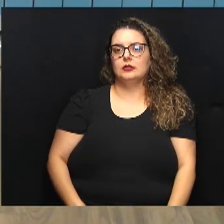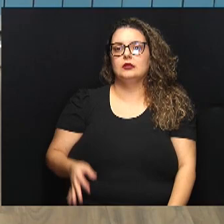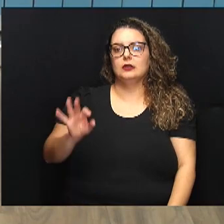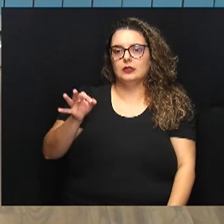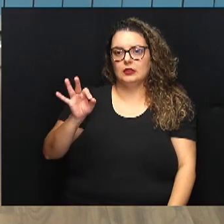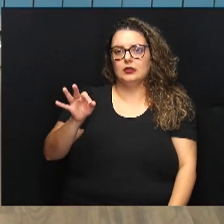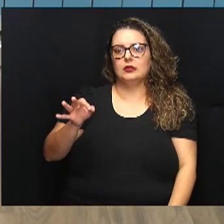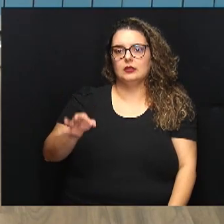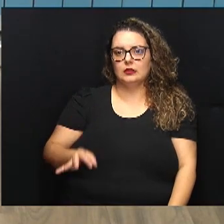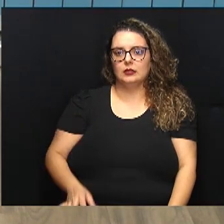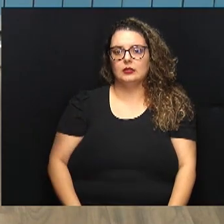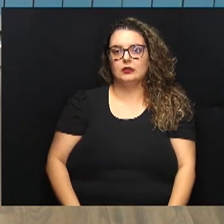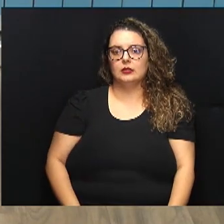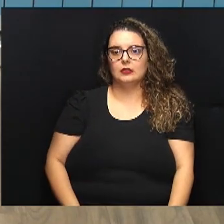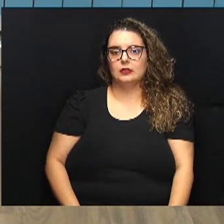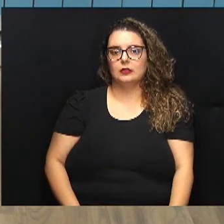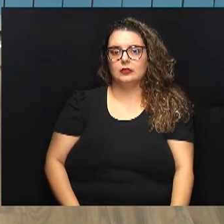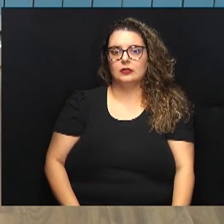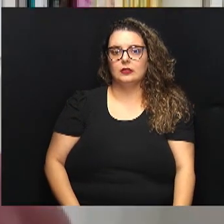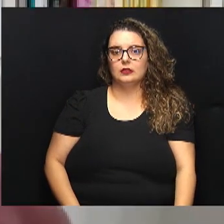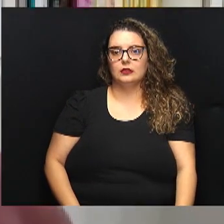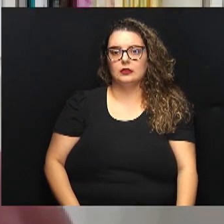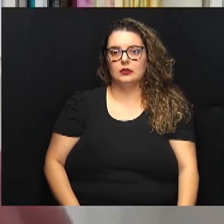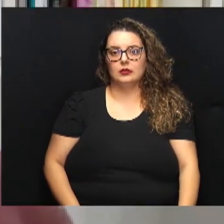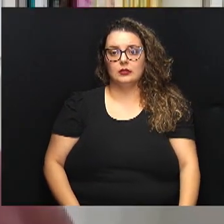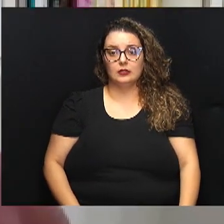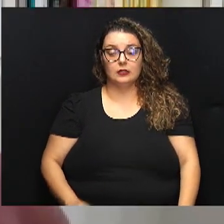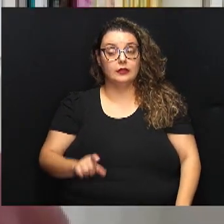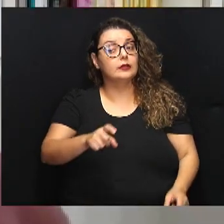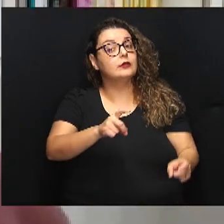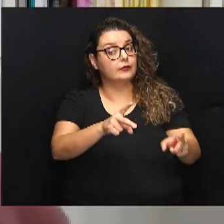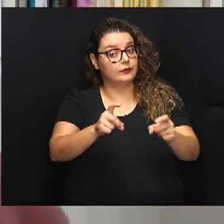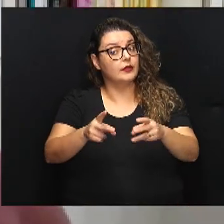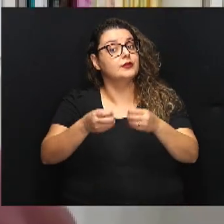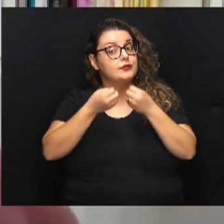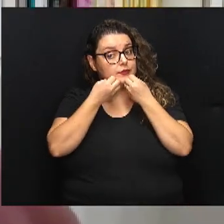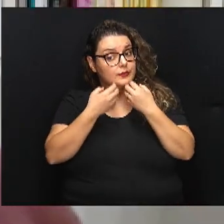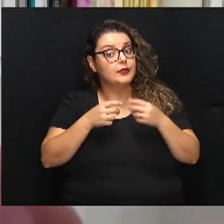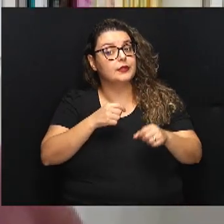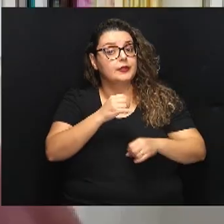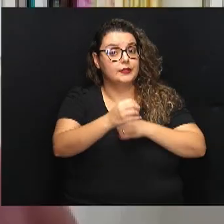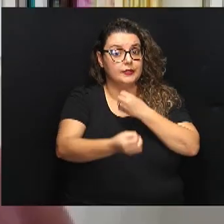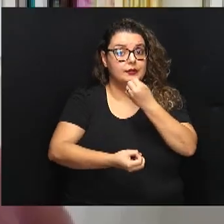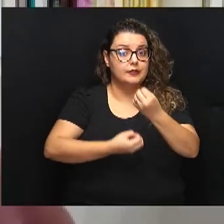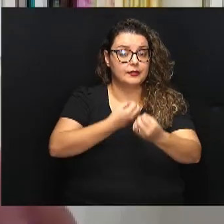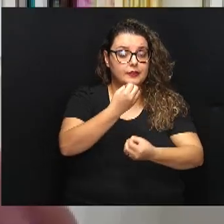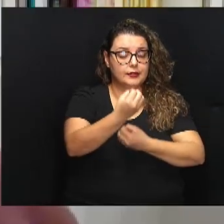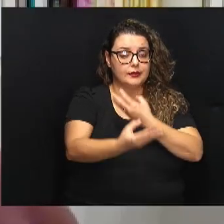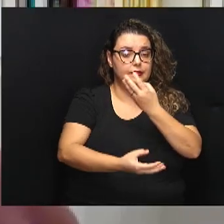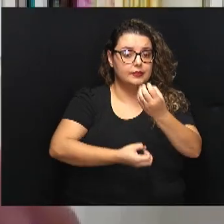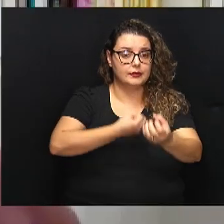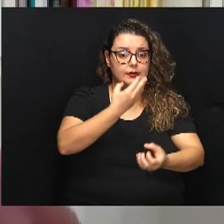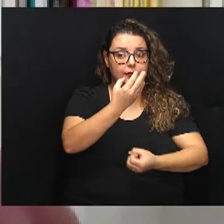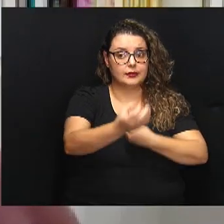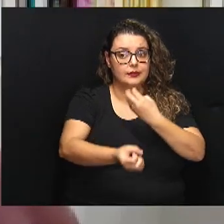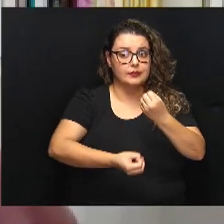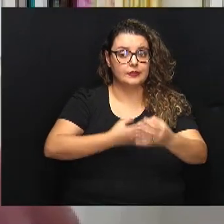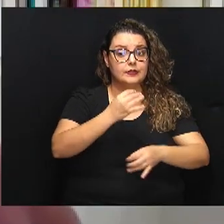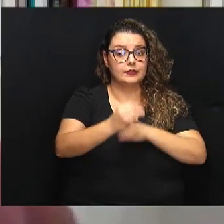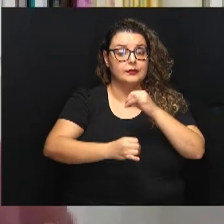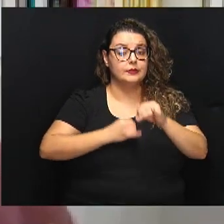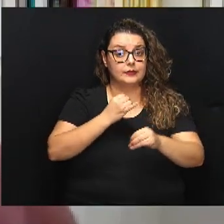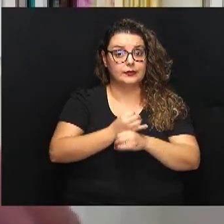Exato. E vende muito bem essas informações. E você vê que vende produtos, a gente vê esses